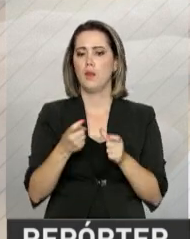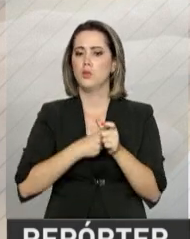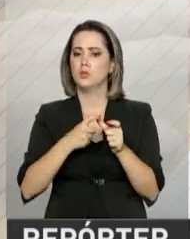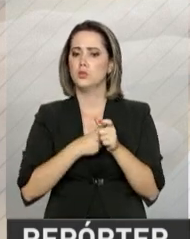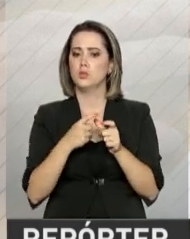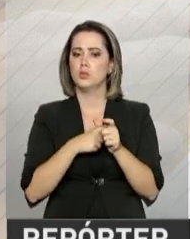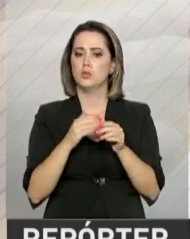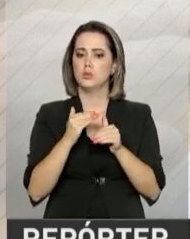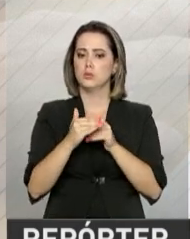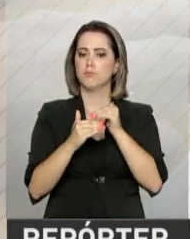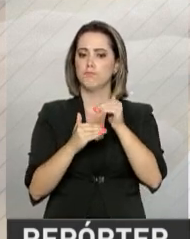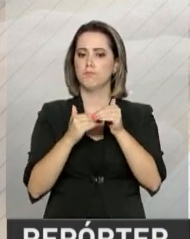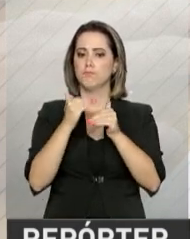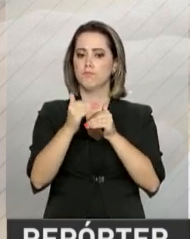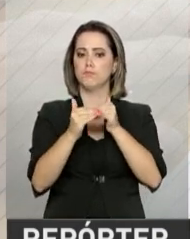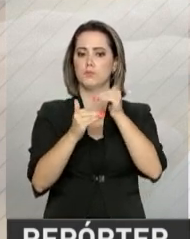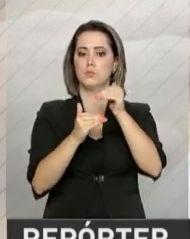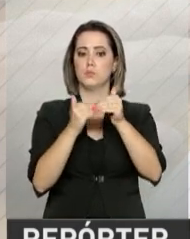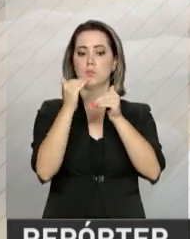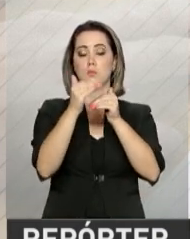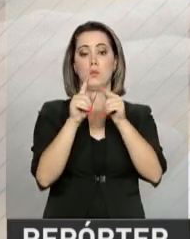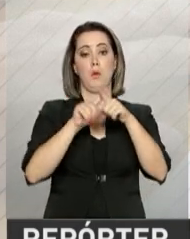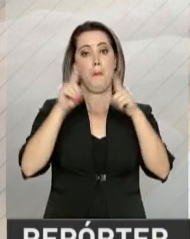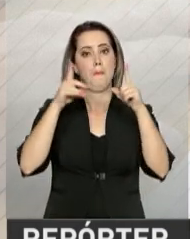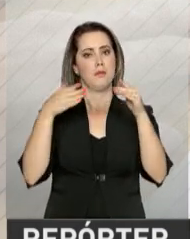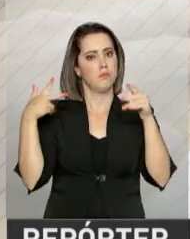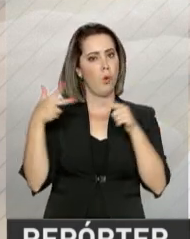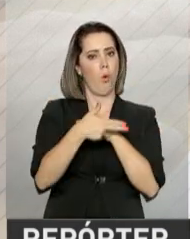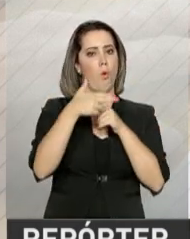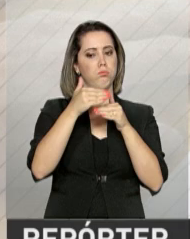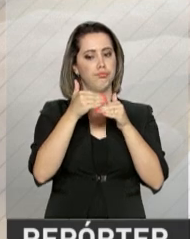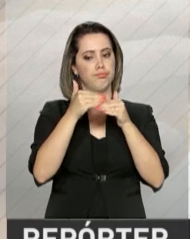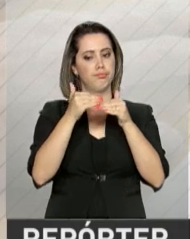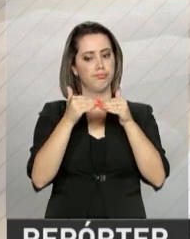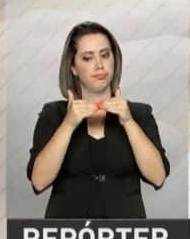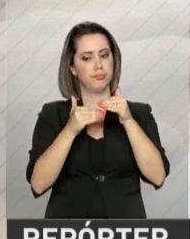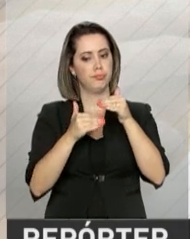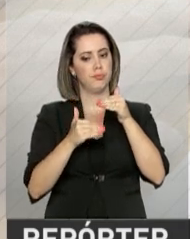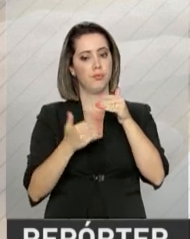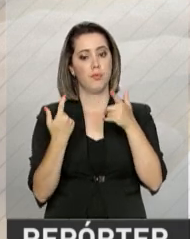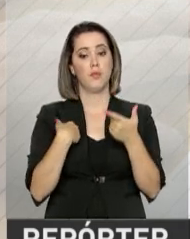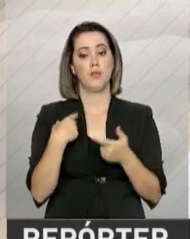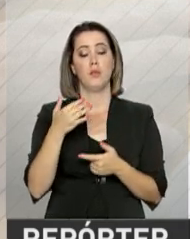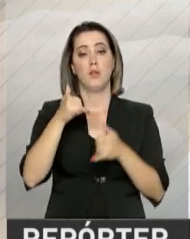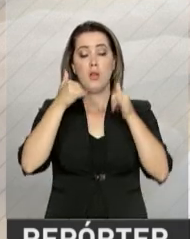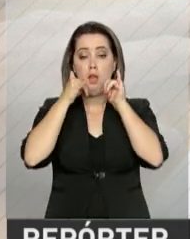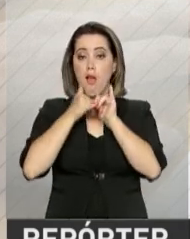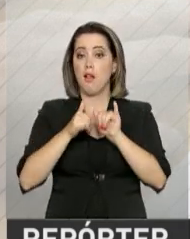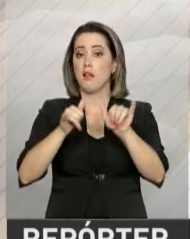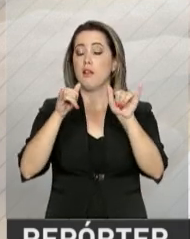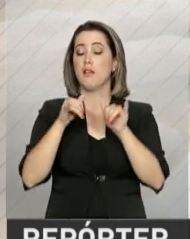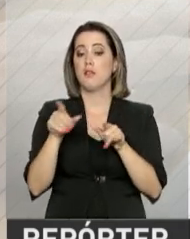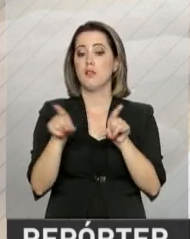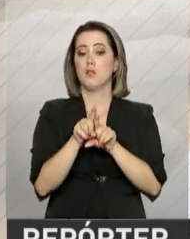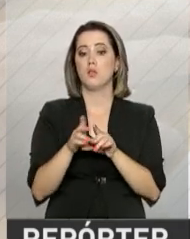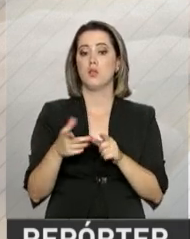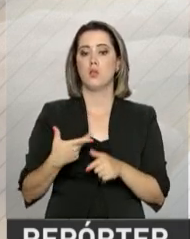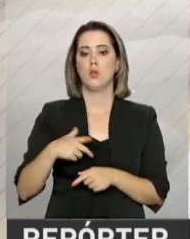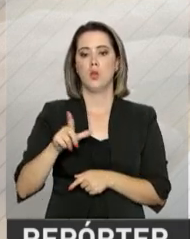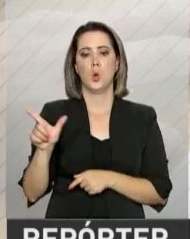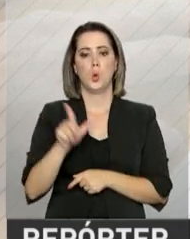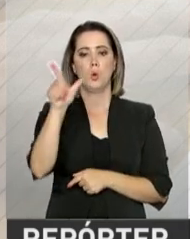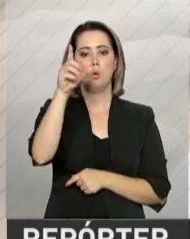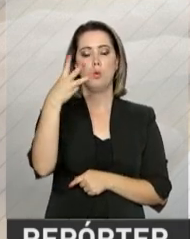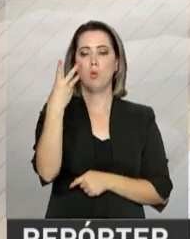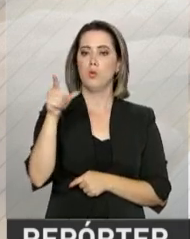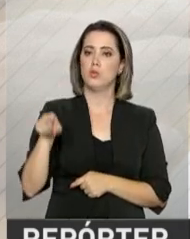dessas empresas vinha crescendo nos últimos anos mas foi interrompido em 2016 a eletrobrás teve um lucro de 3,5 bilhões de